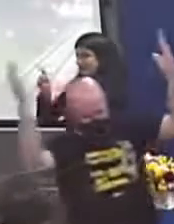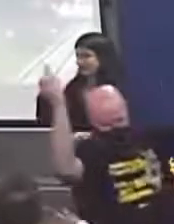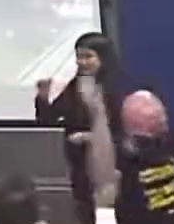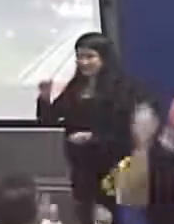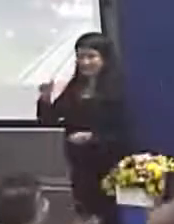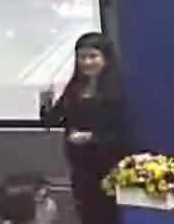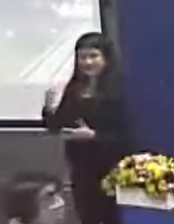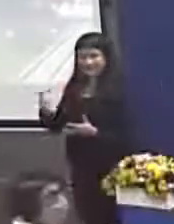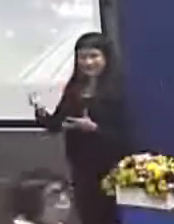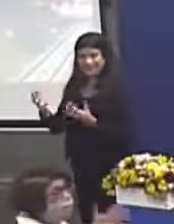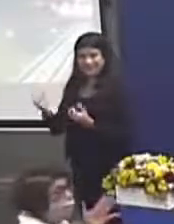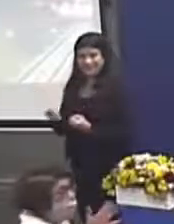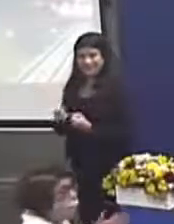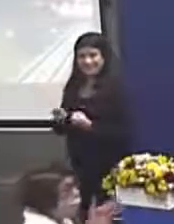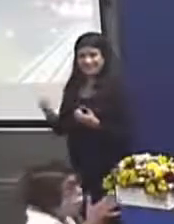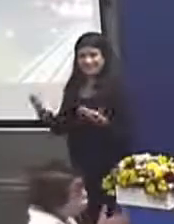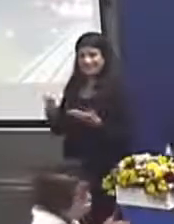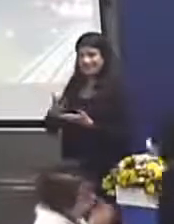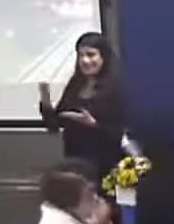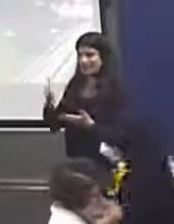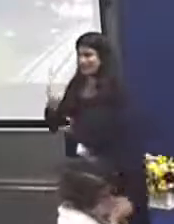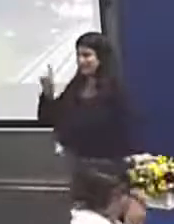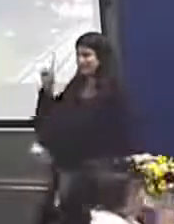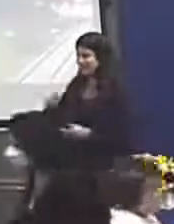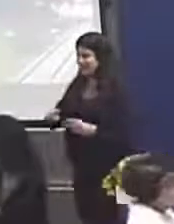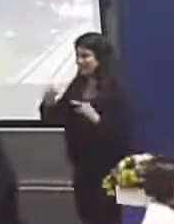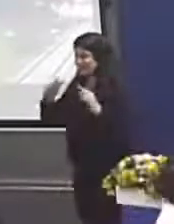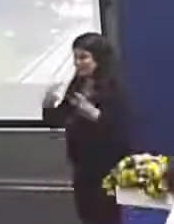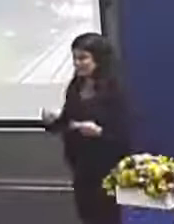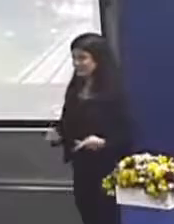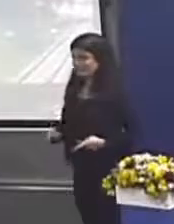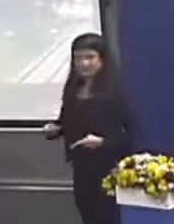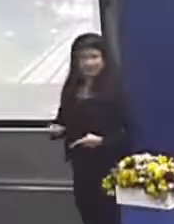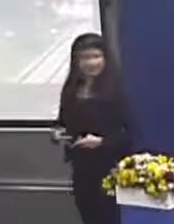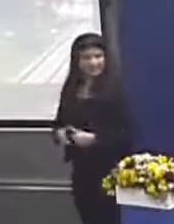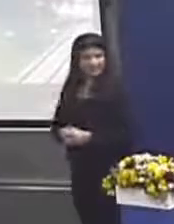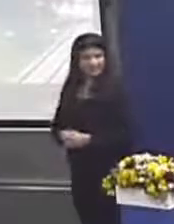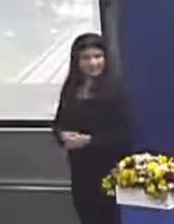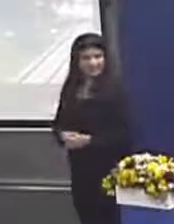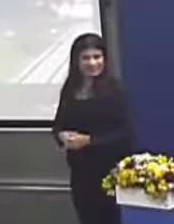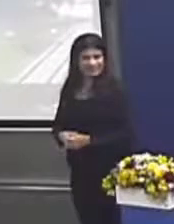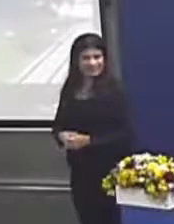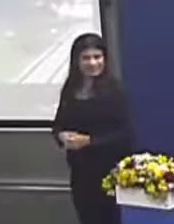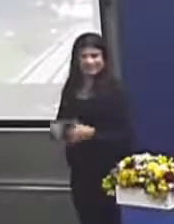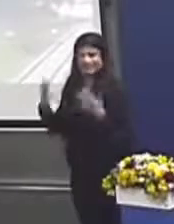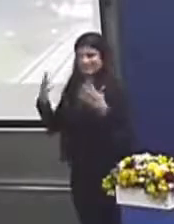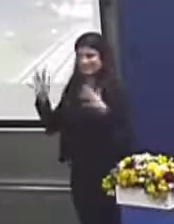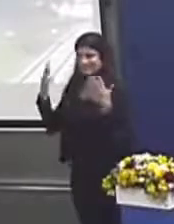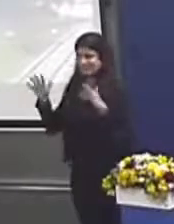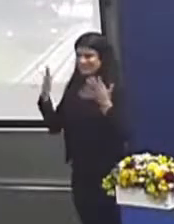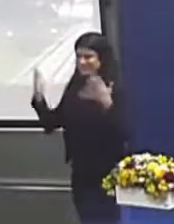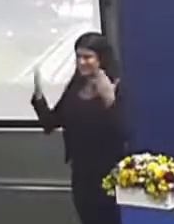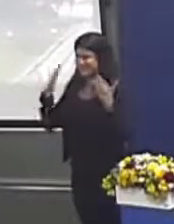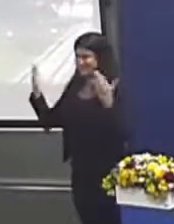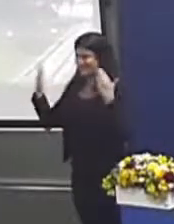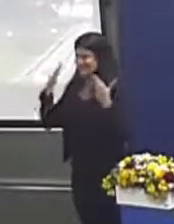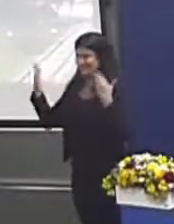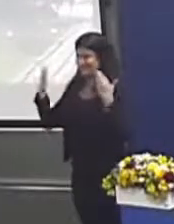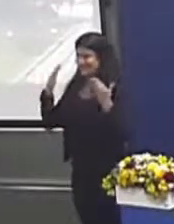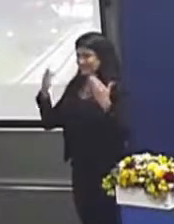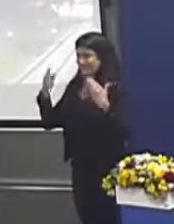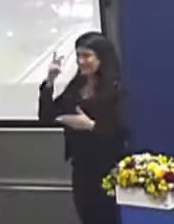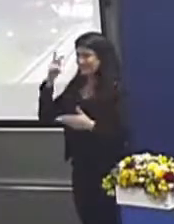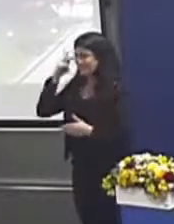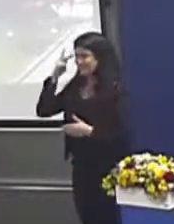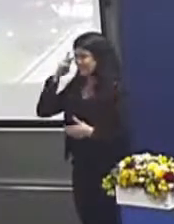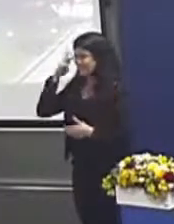para receber a homenagem pela Comissão de Direitos Humanos e Políticas Públicas do Conselho Regional de Psicologia de São Paulo.